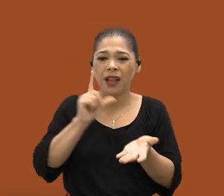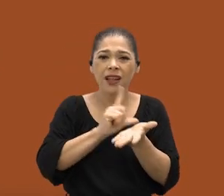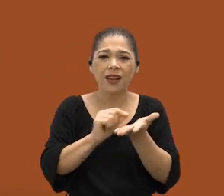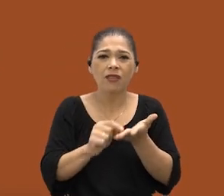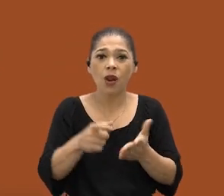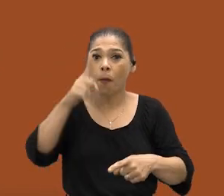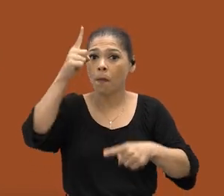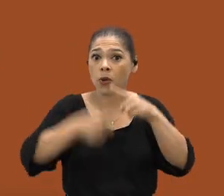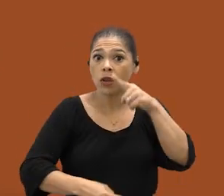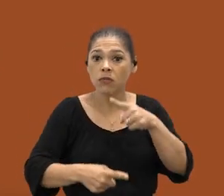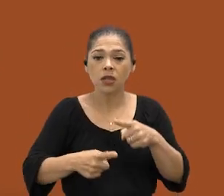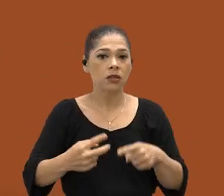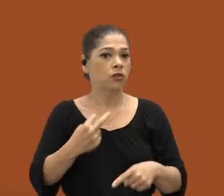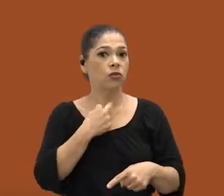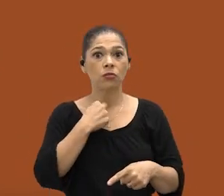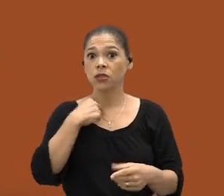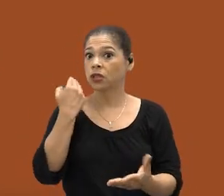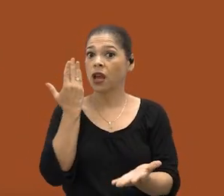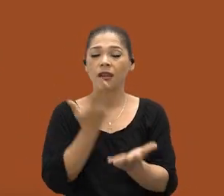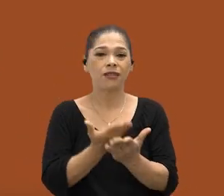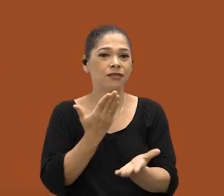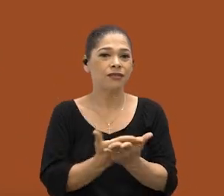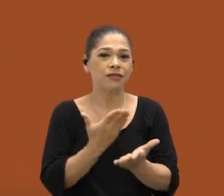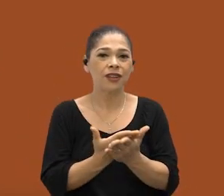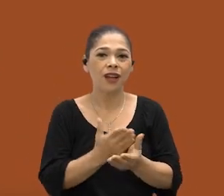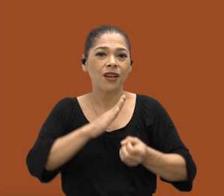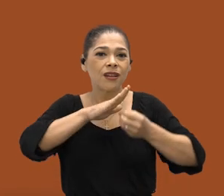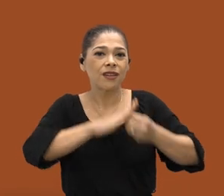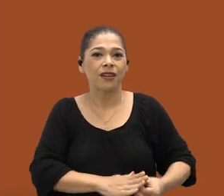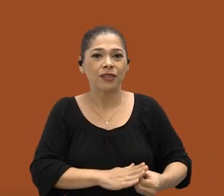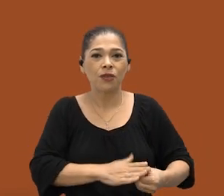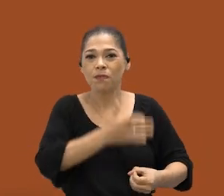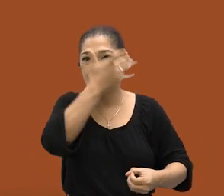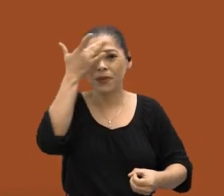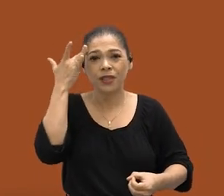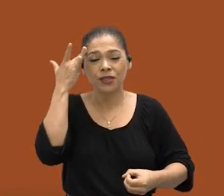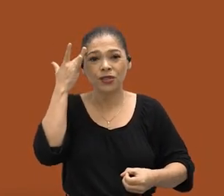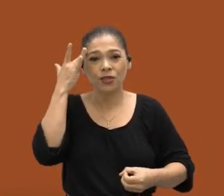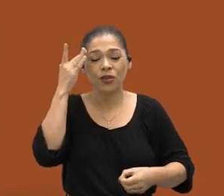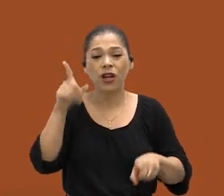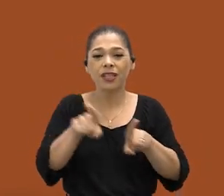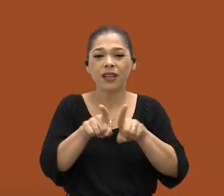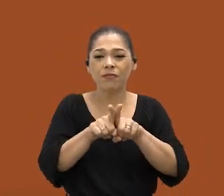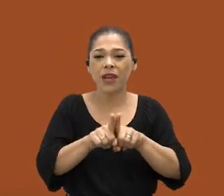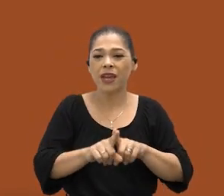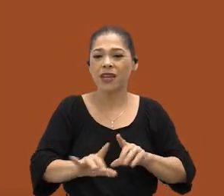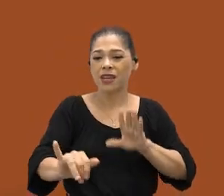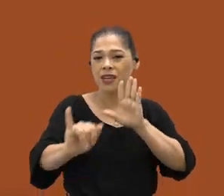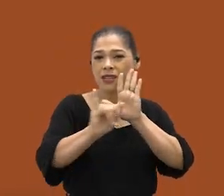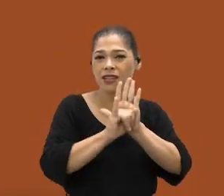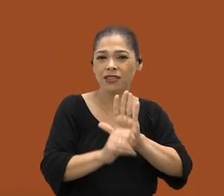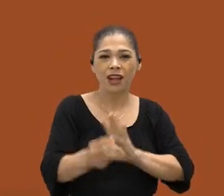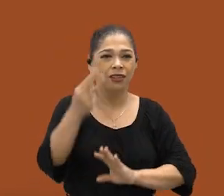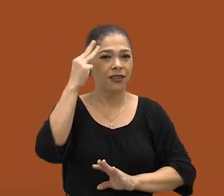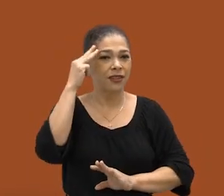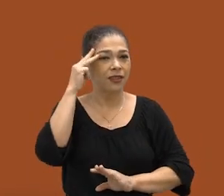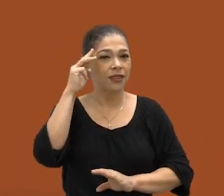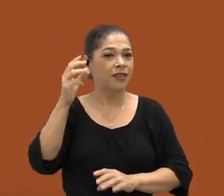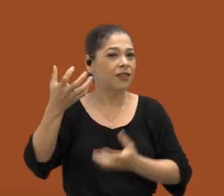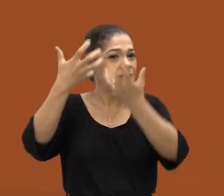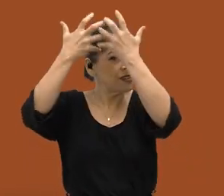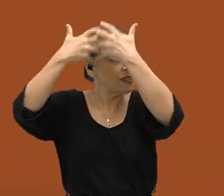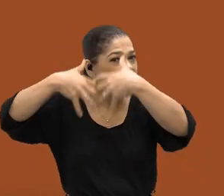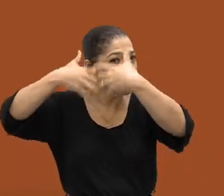eram proibidos estudar então além do apagamento enquanto pessoa você tem um apartamento enquanto individualidade enquanto mentalização